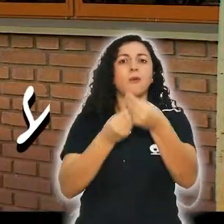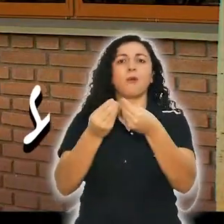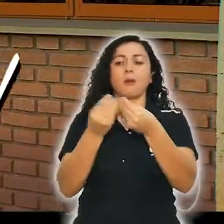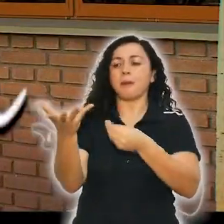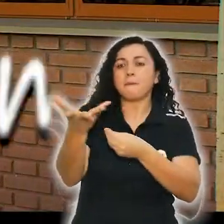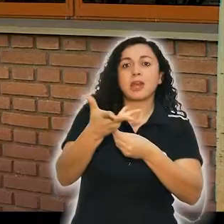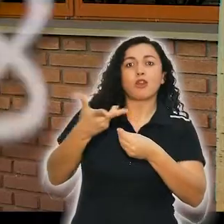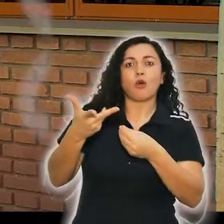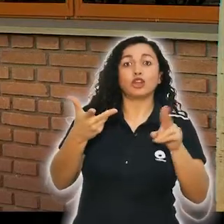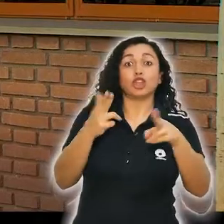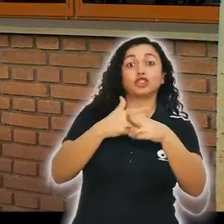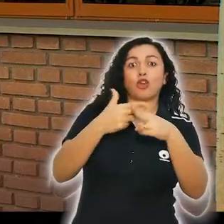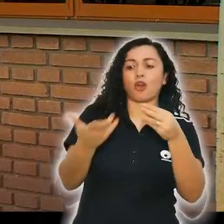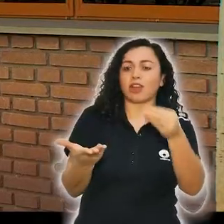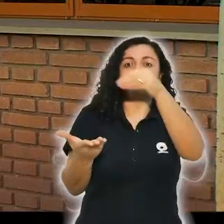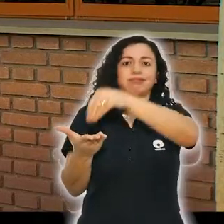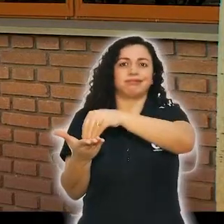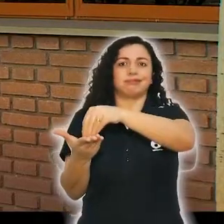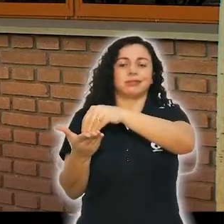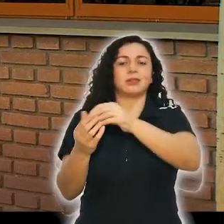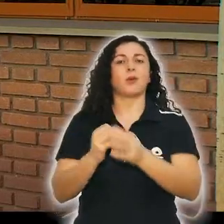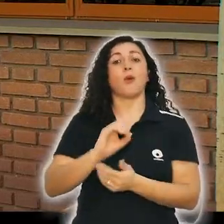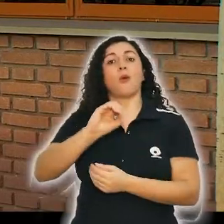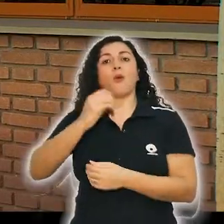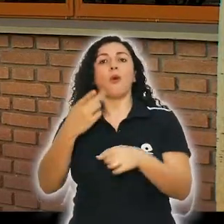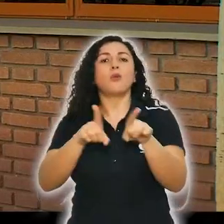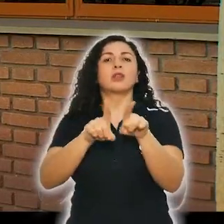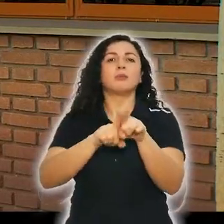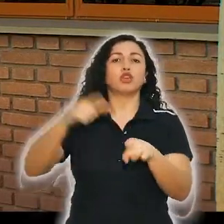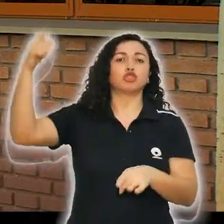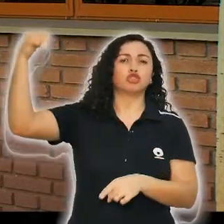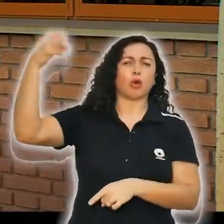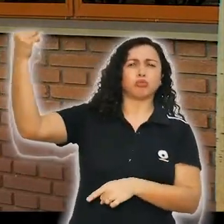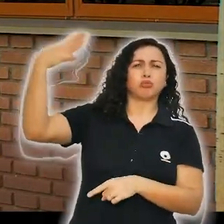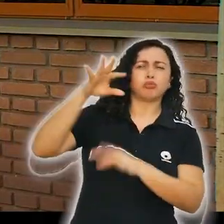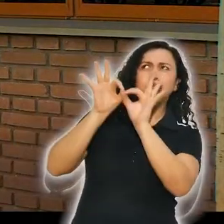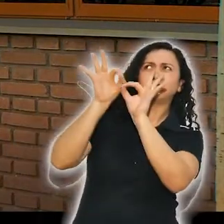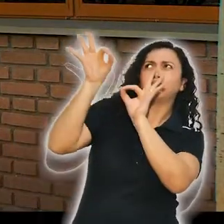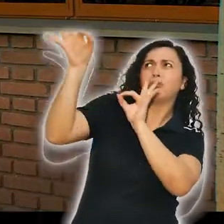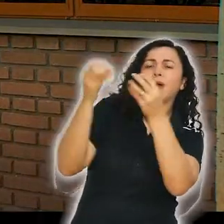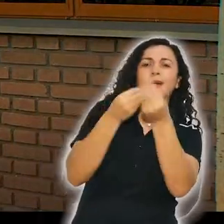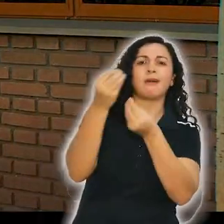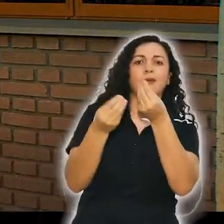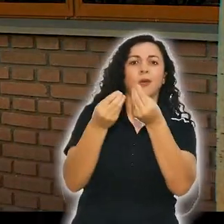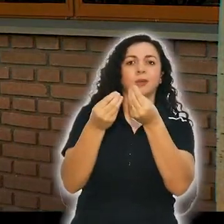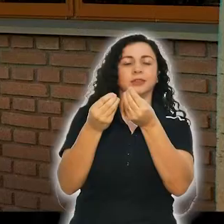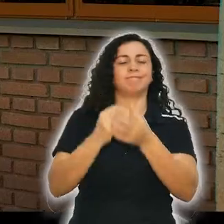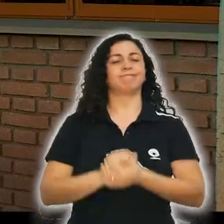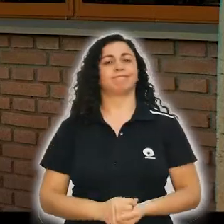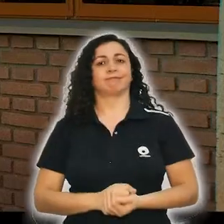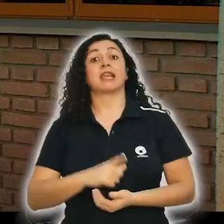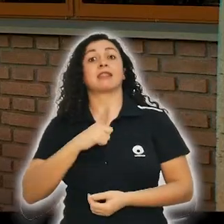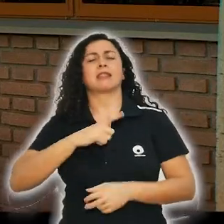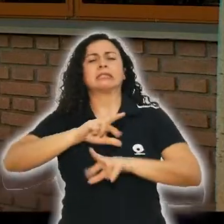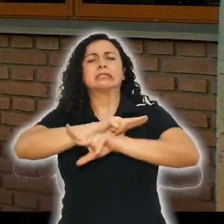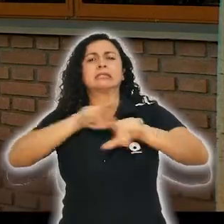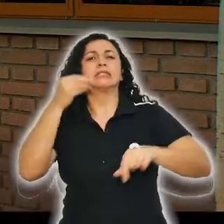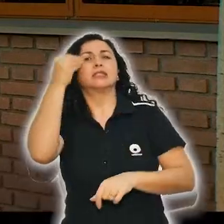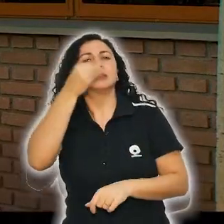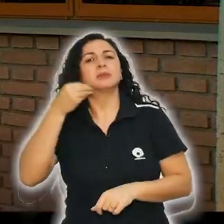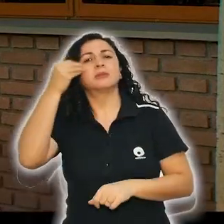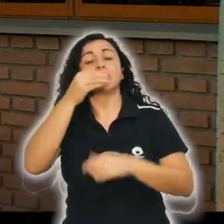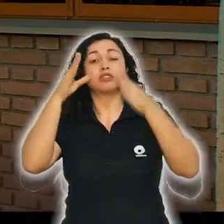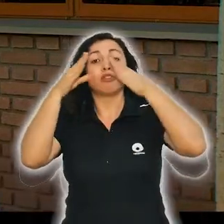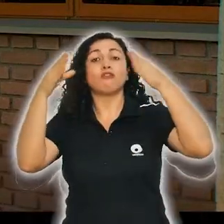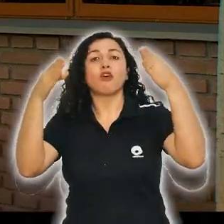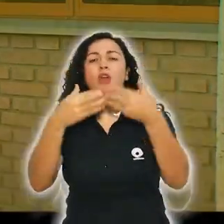chocolate. Ou fazer medida da luz emitida pelo sol. Uma quantidade de experimentos realmente voltados